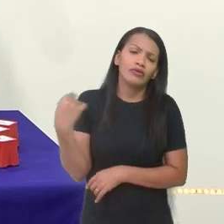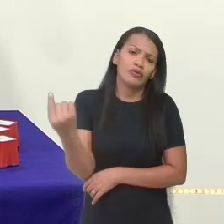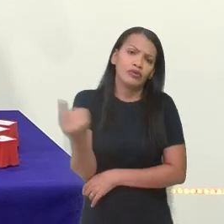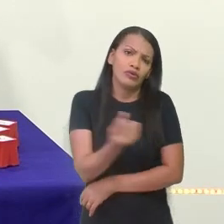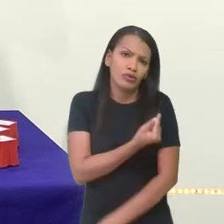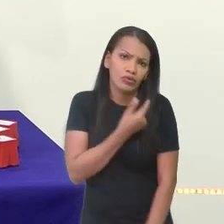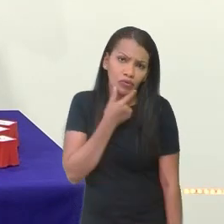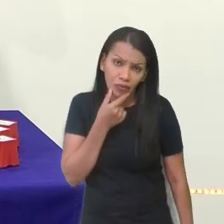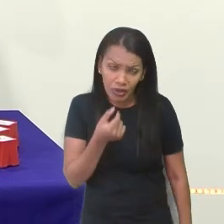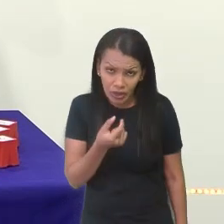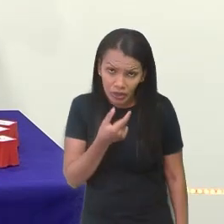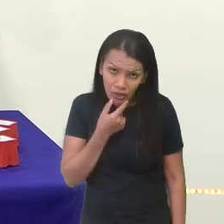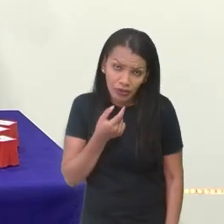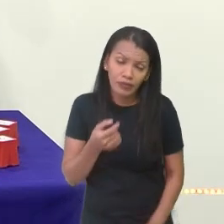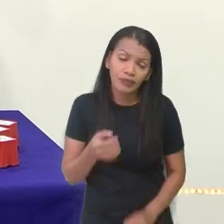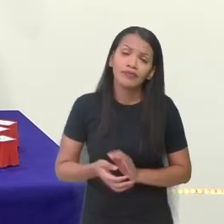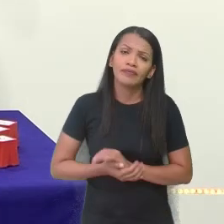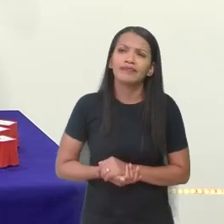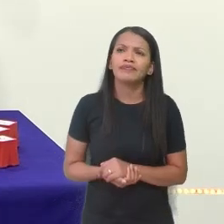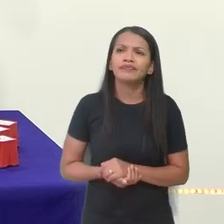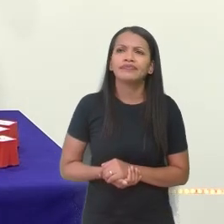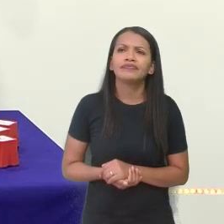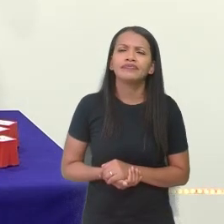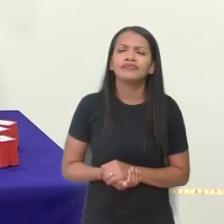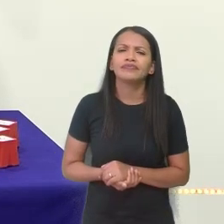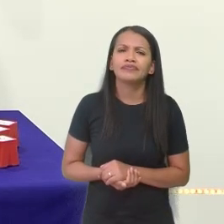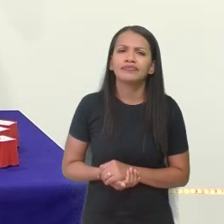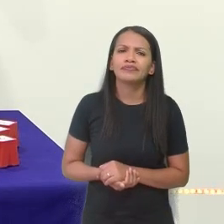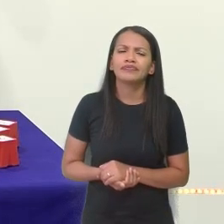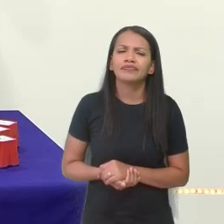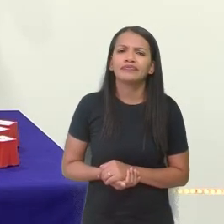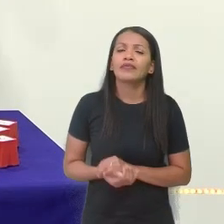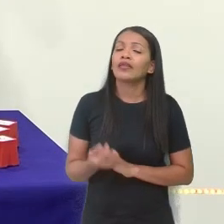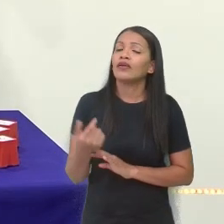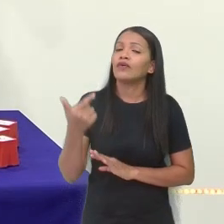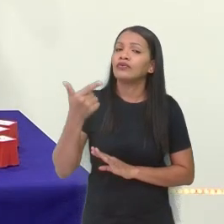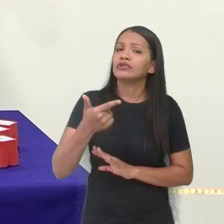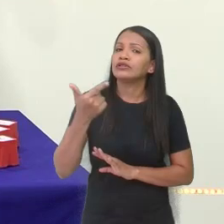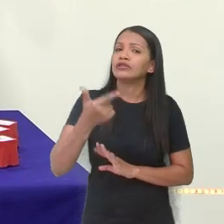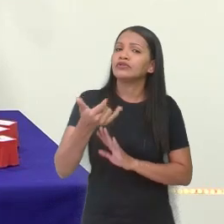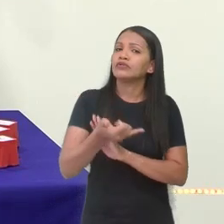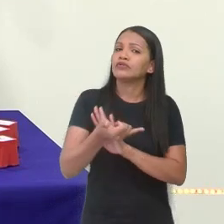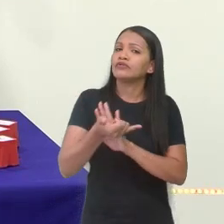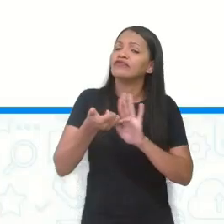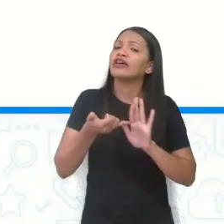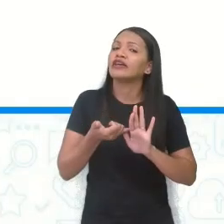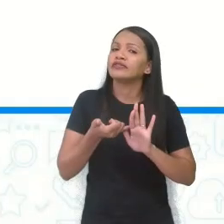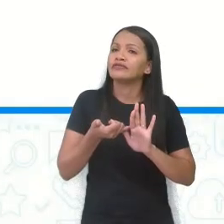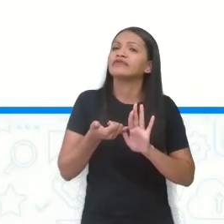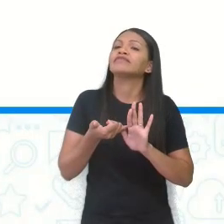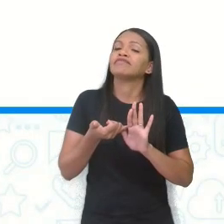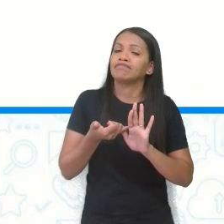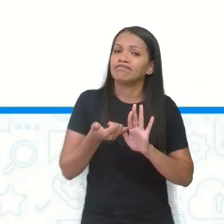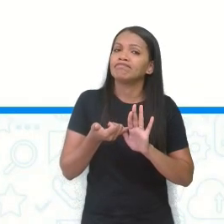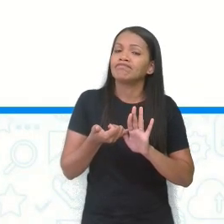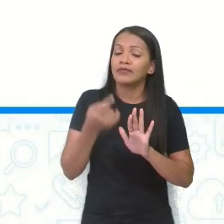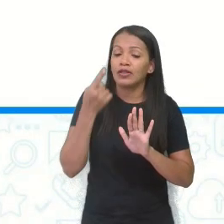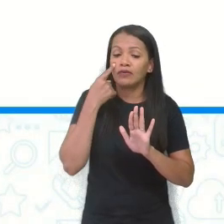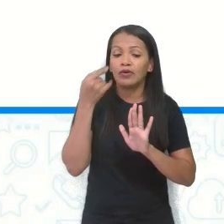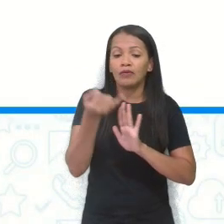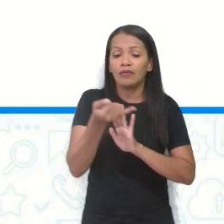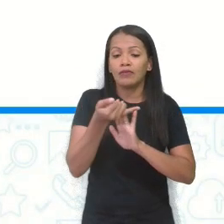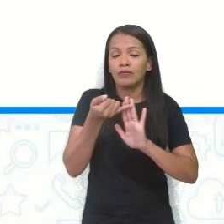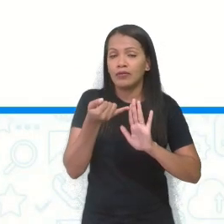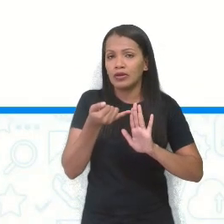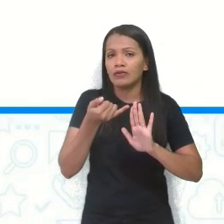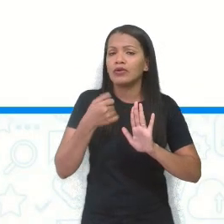nosso menino. Aí eu tenho a segunda linha aí do verso, né? Na primeira estrofe eu tenho o